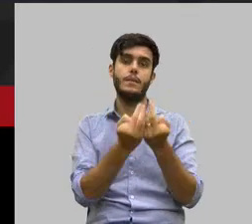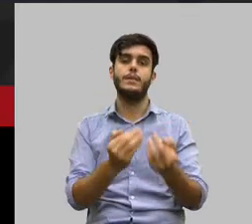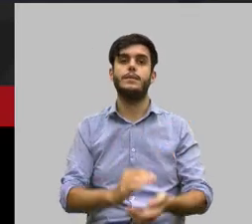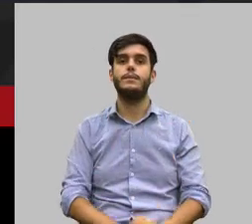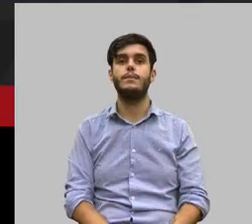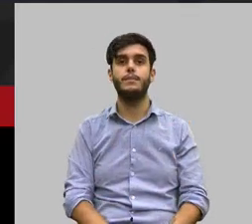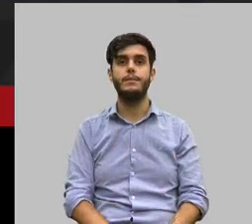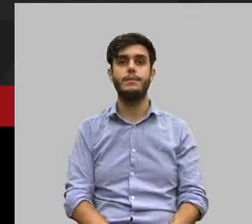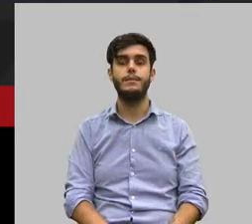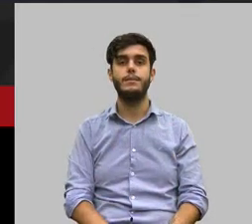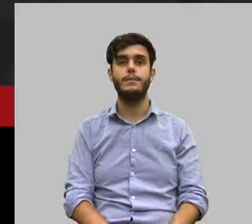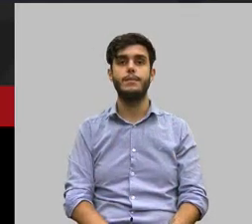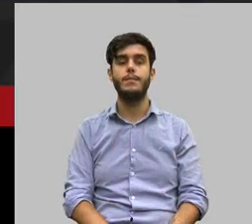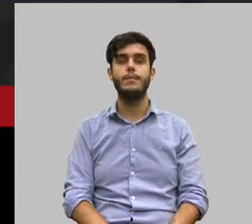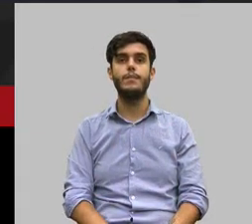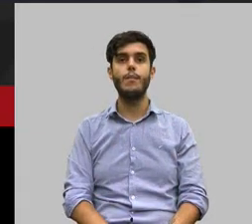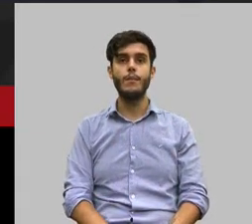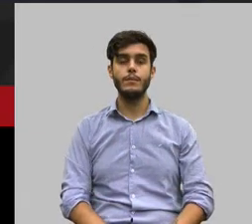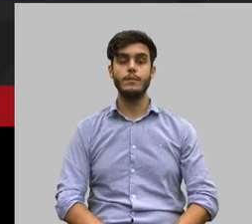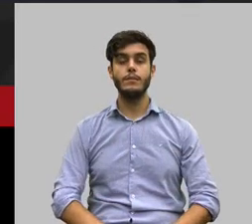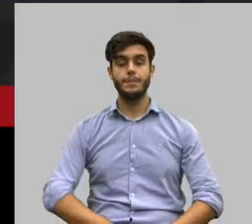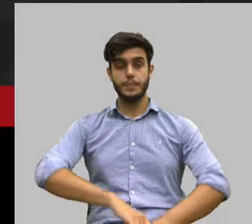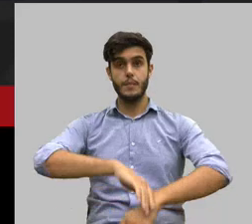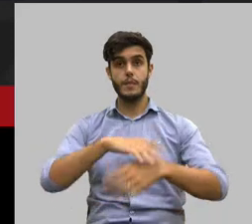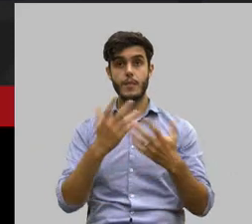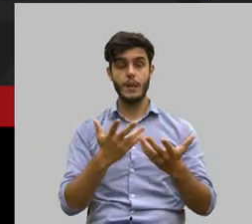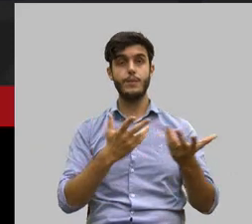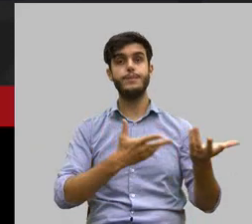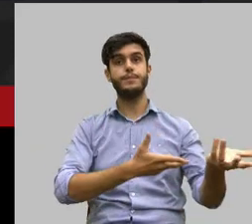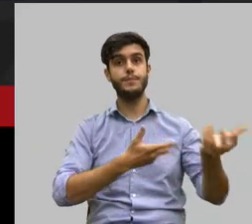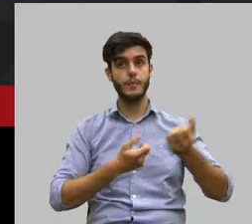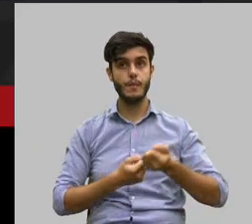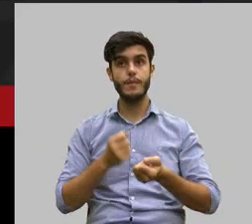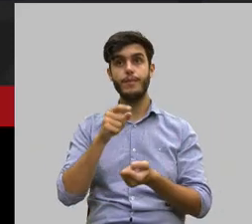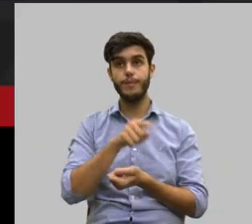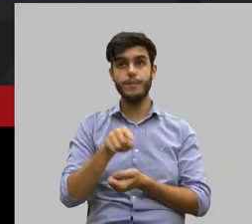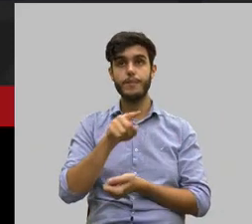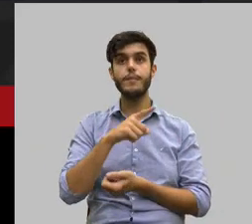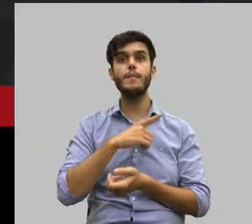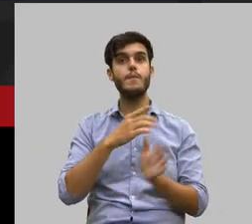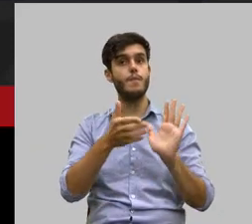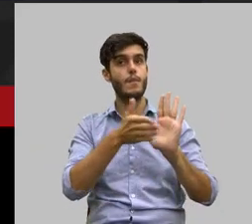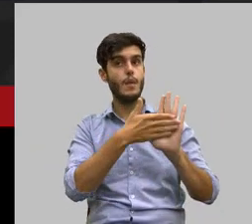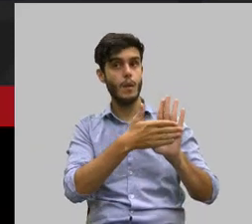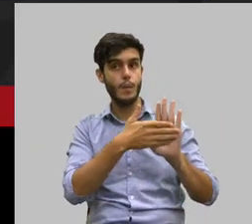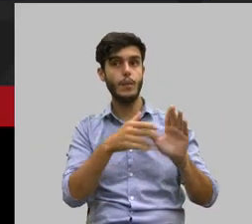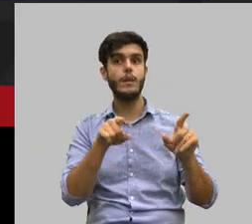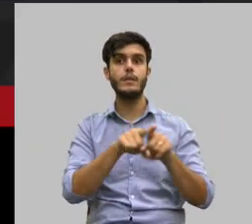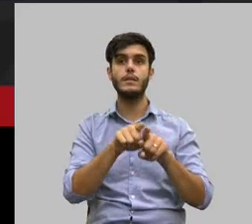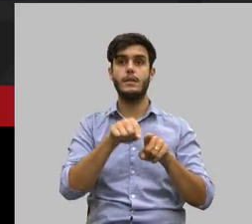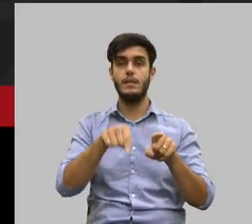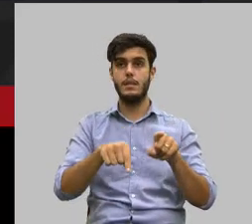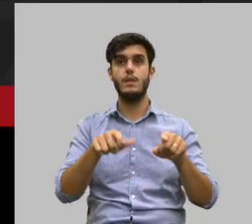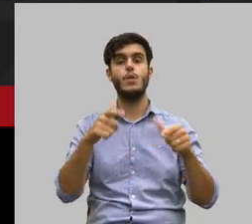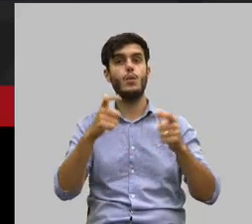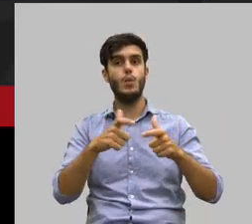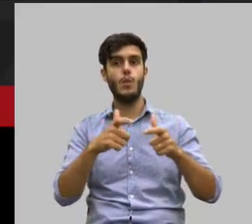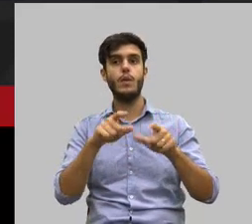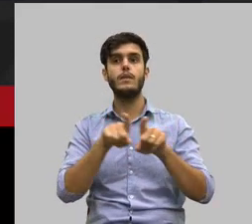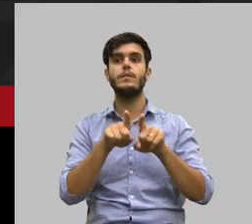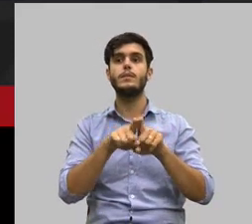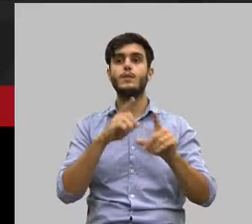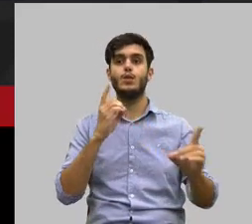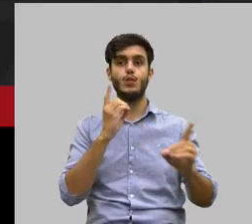nesse sentido e acolhendo inclusive senhores deputados eh uma proposta que veio dessa casa através de um encontro